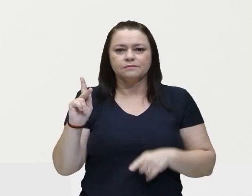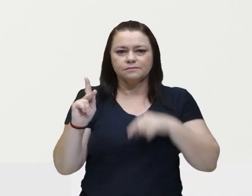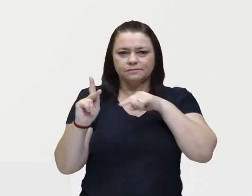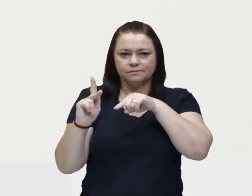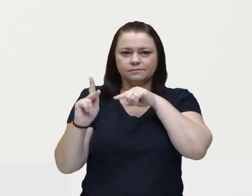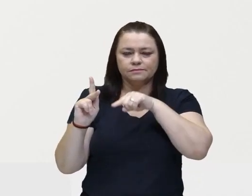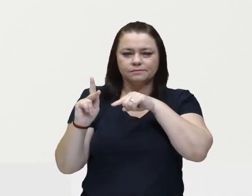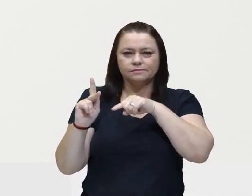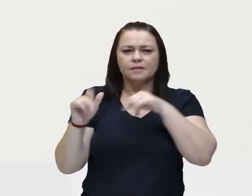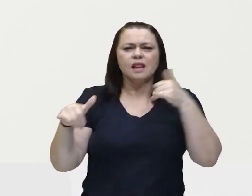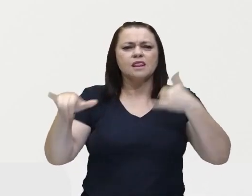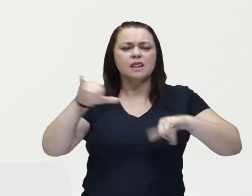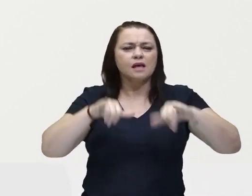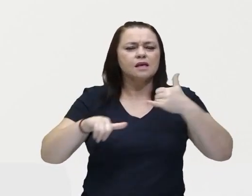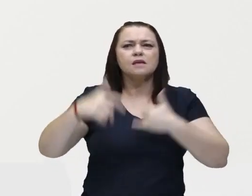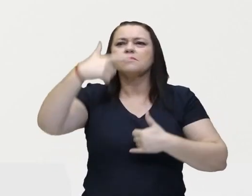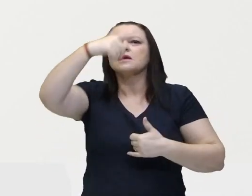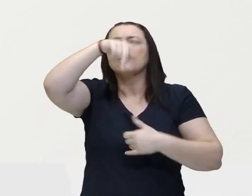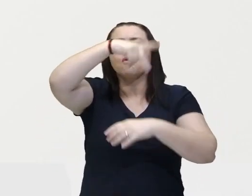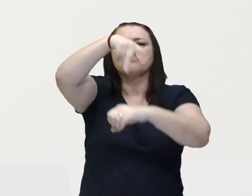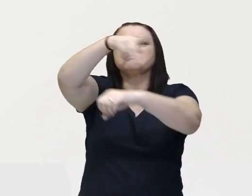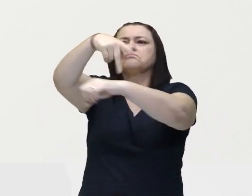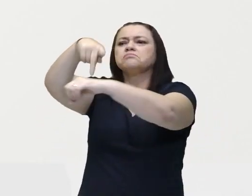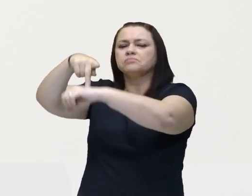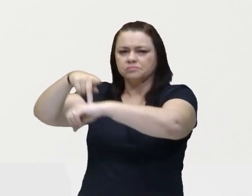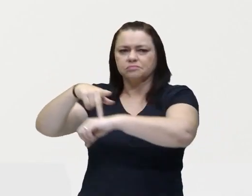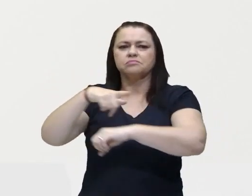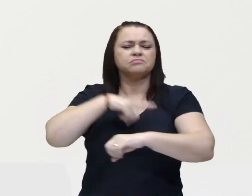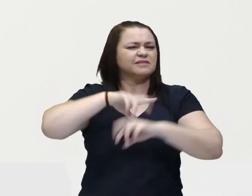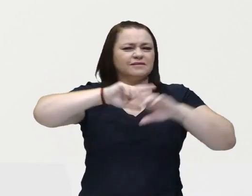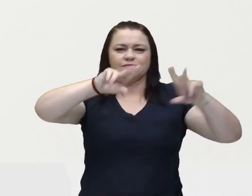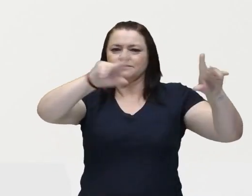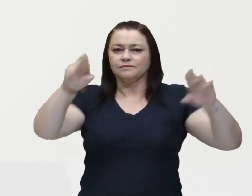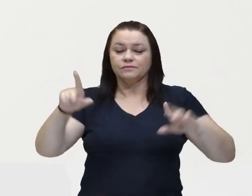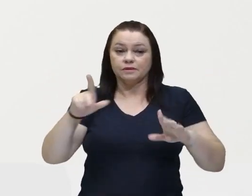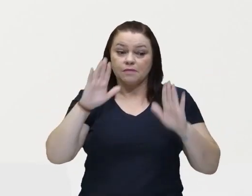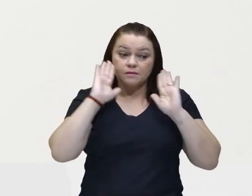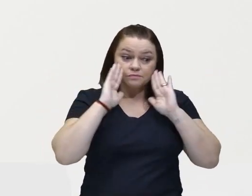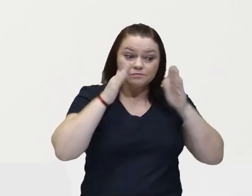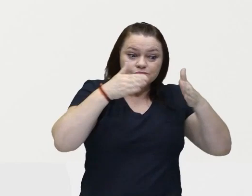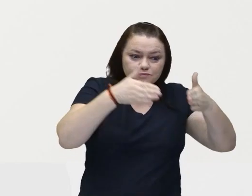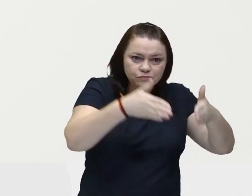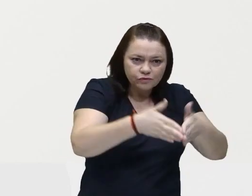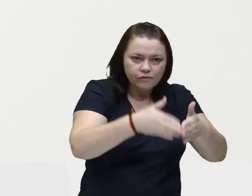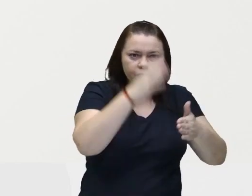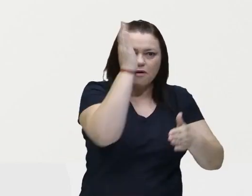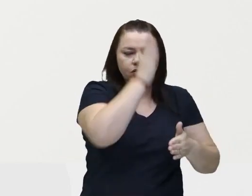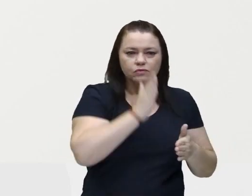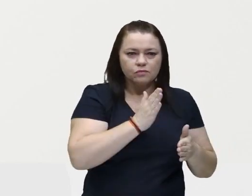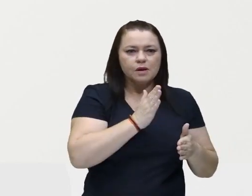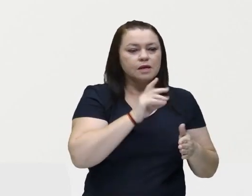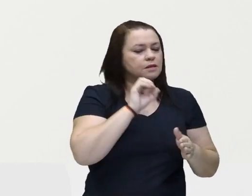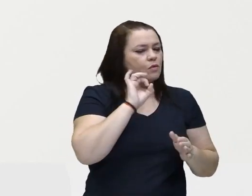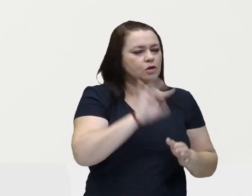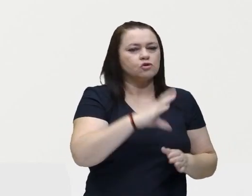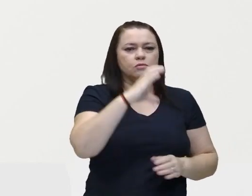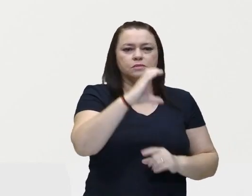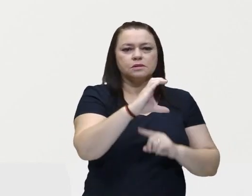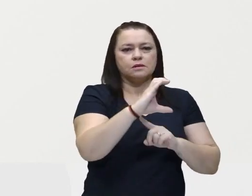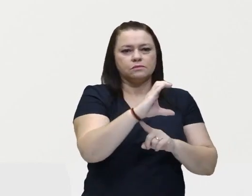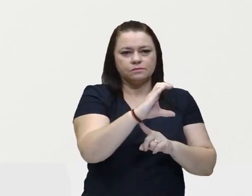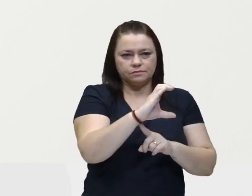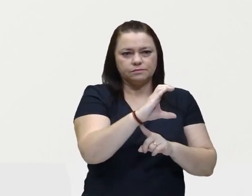na química e em alguns outros países. Então, nós temos várias escalas. No Brasil, que é o que nos interessa, nós vamos trabalhar com a escala o quê?